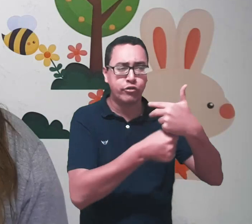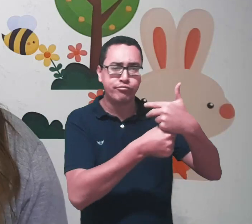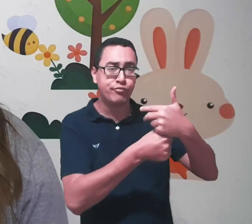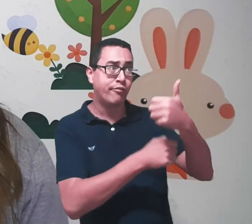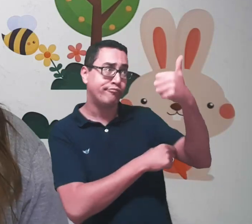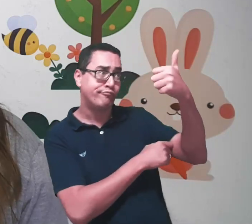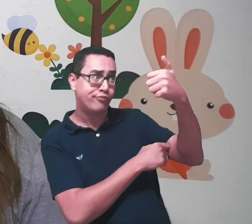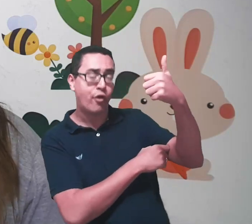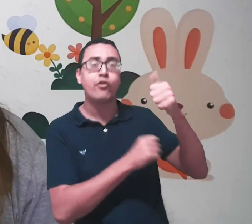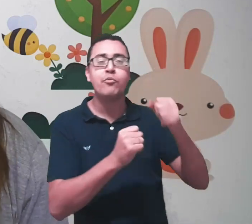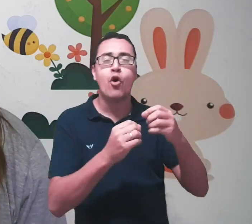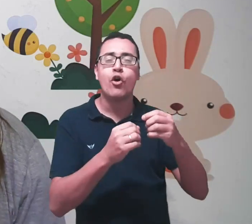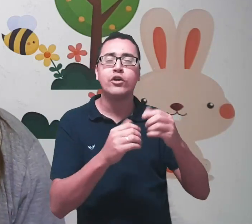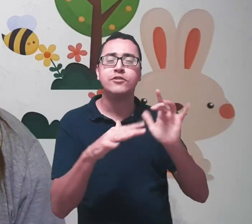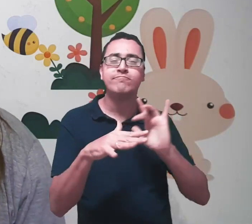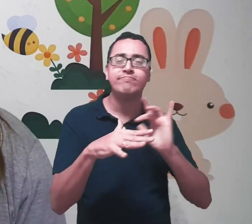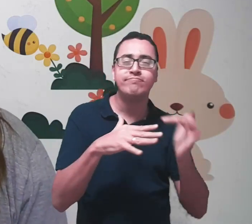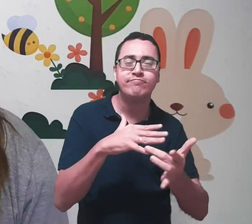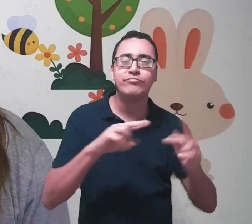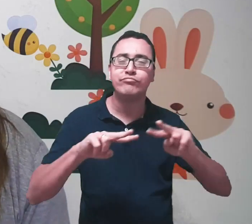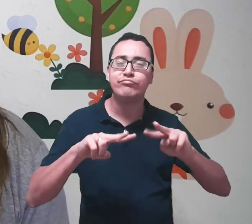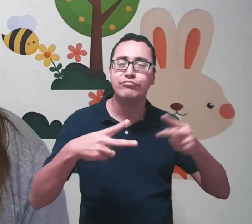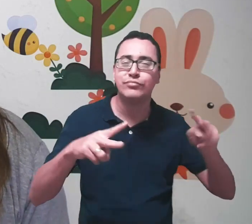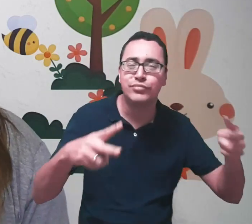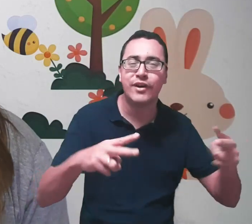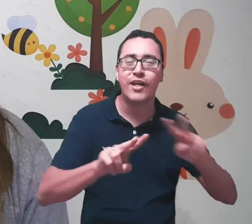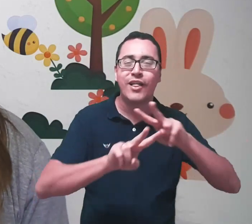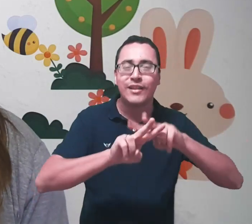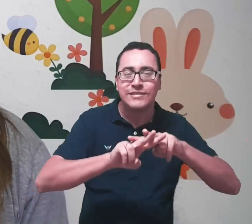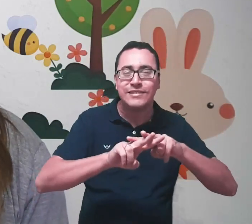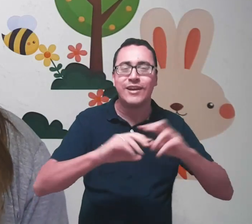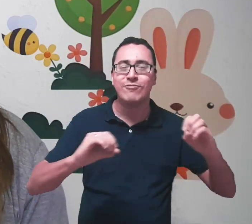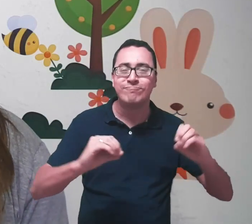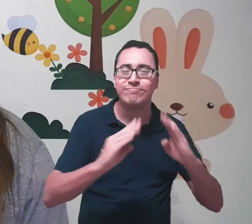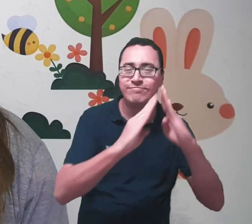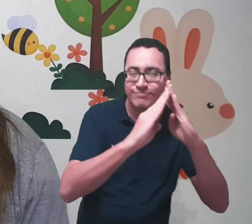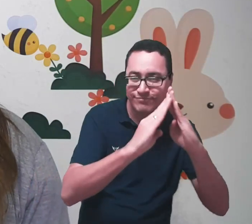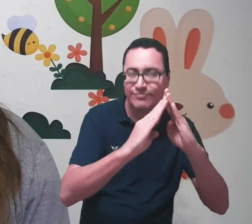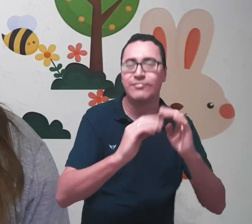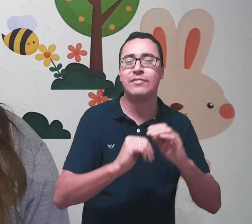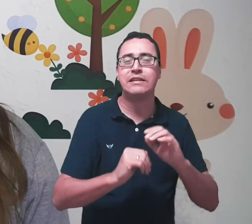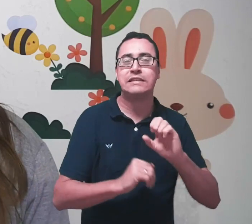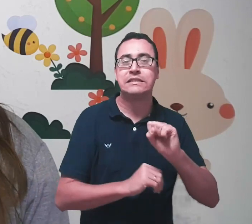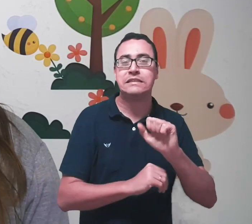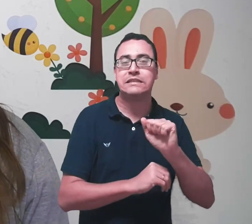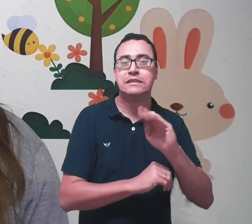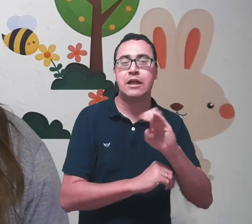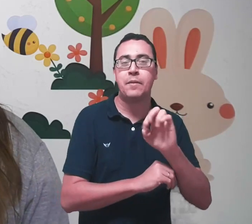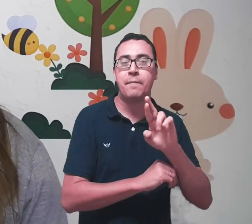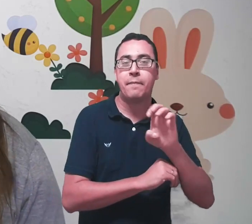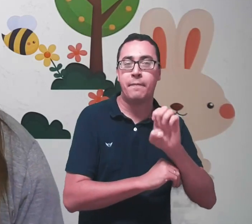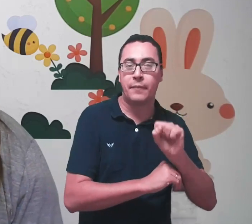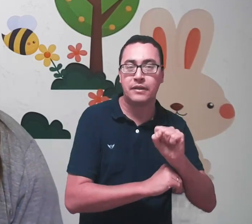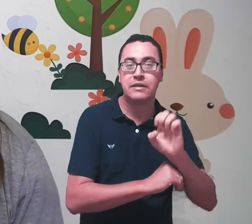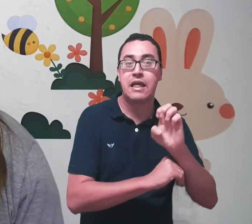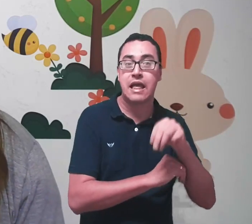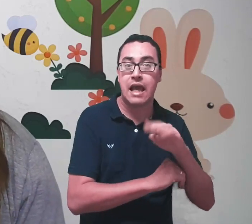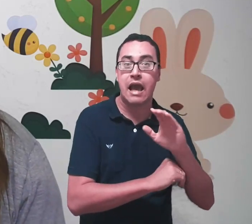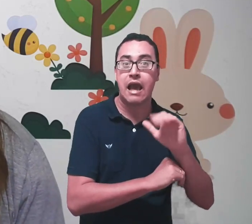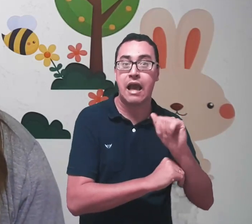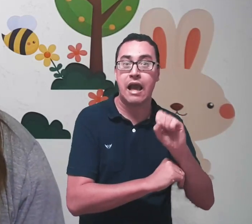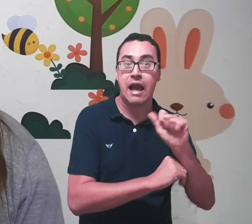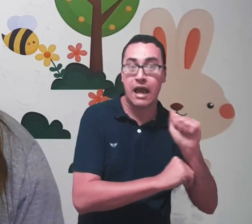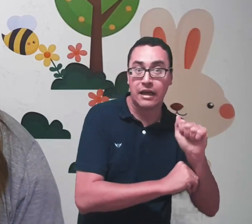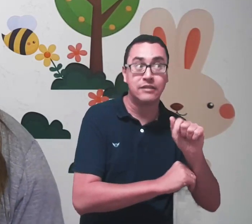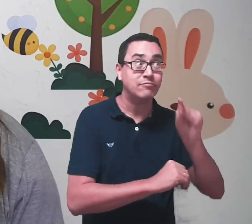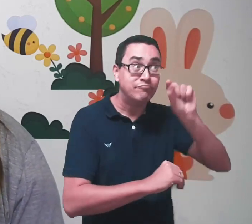você já sabe, né? Compartilhar com a hashtag Saberes em Casa. E quem sabe aí os cozinheiros e as cozinheiras